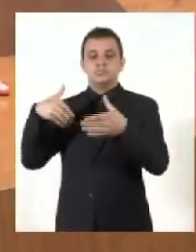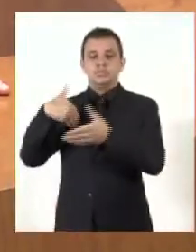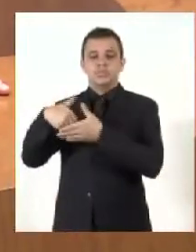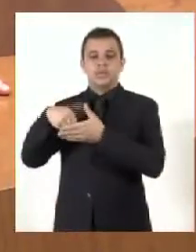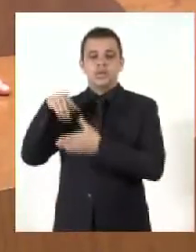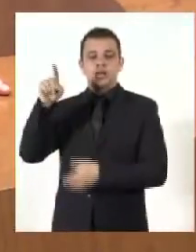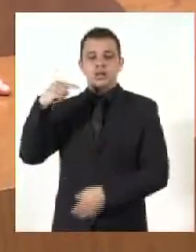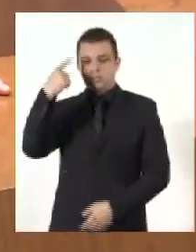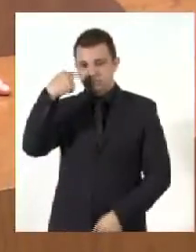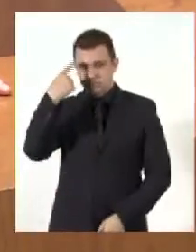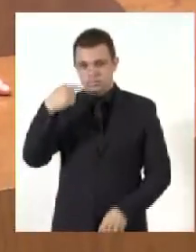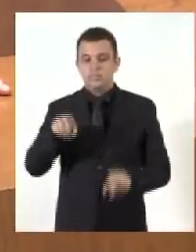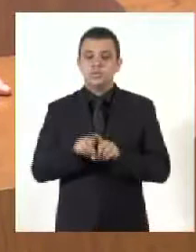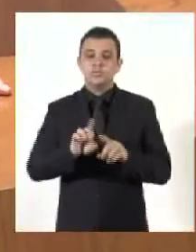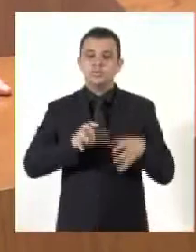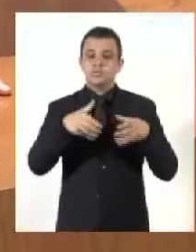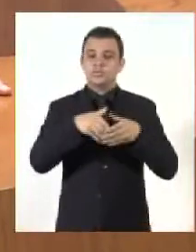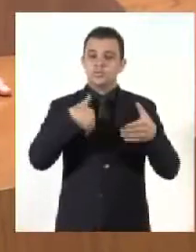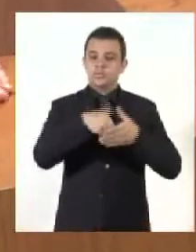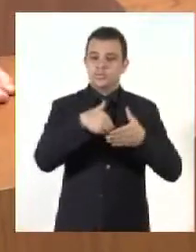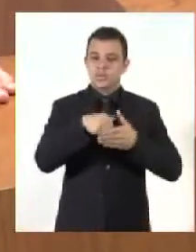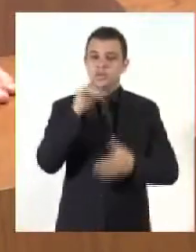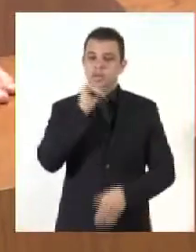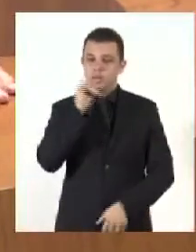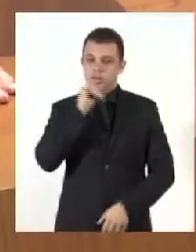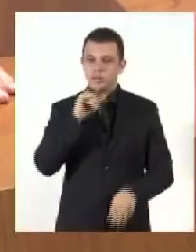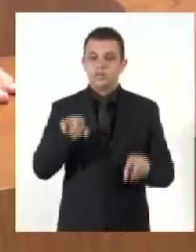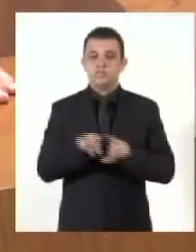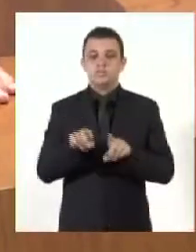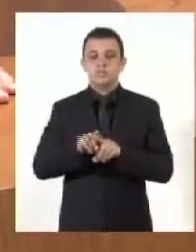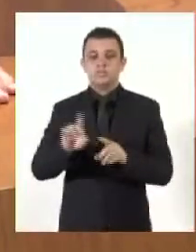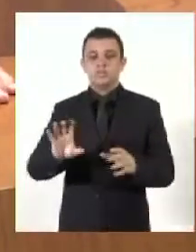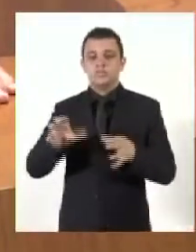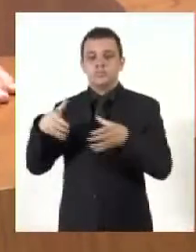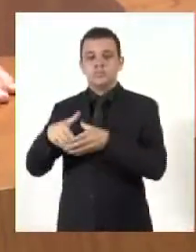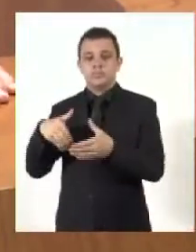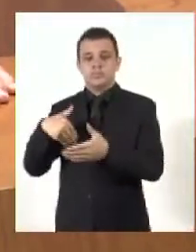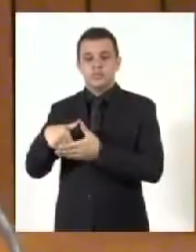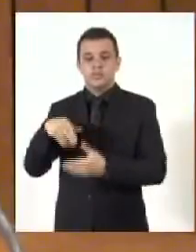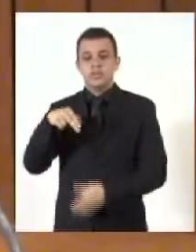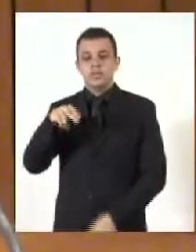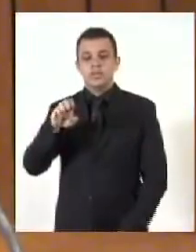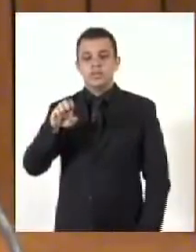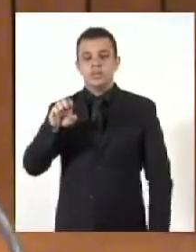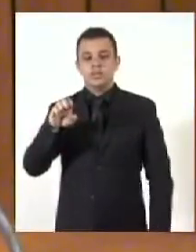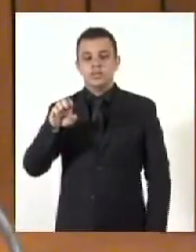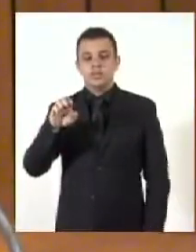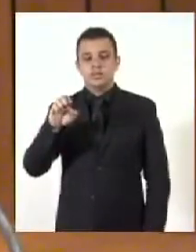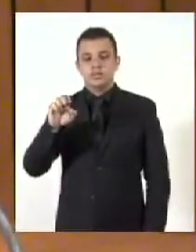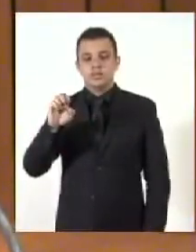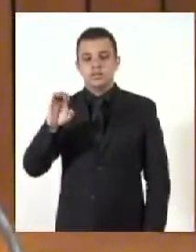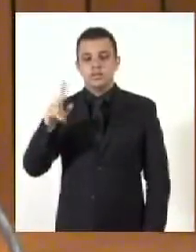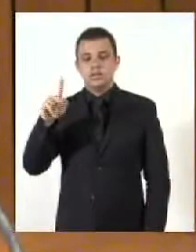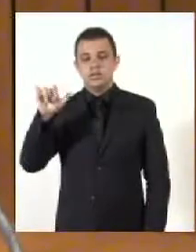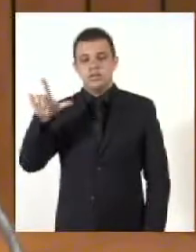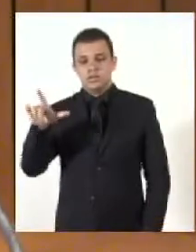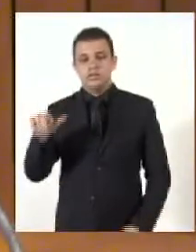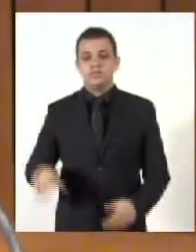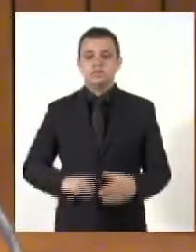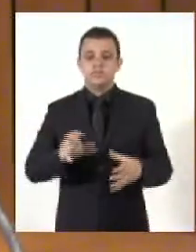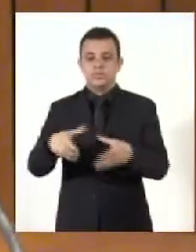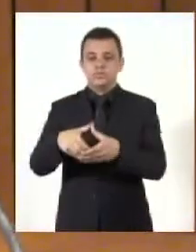Italiana, Major Liga Soccer, Confederação Brasileira de Futebol.